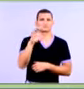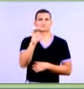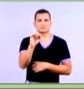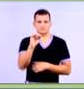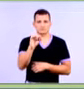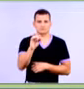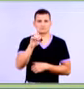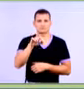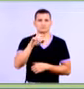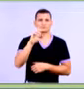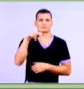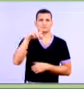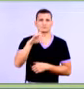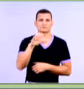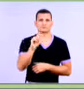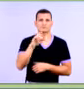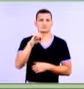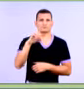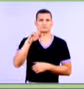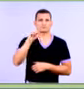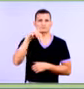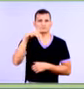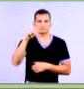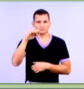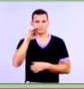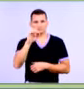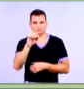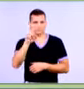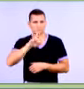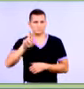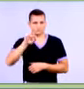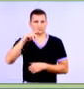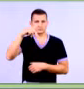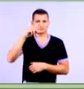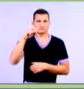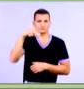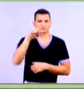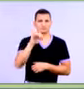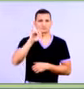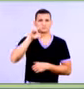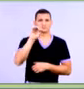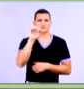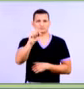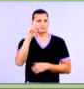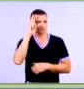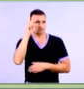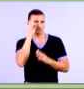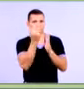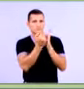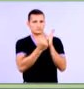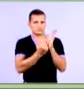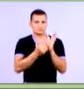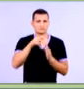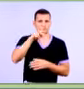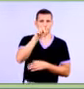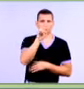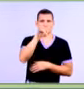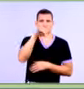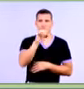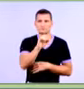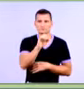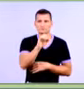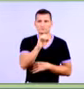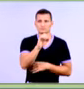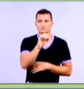o encadeamento utilizando ponteiros. Lembra das nossas listas que eu tinha um nome aqui? O Caio aponta